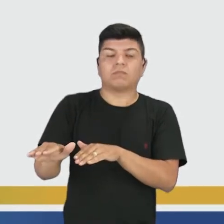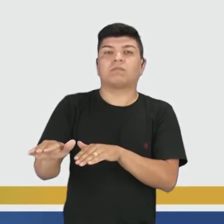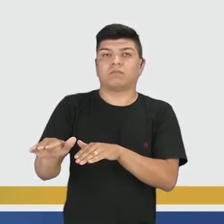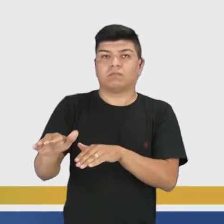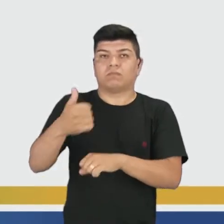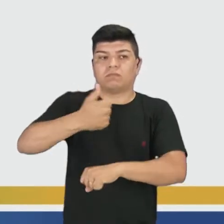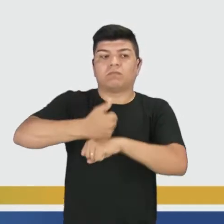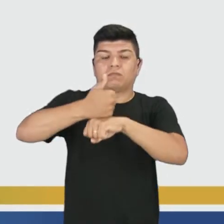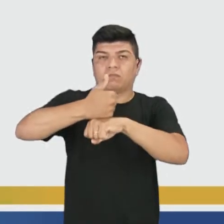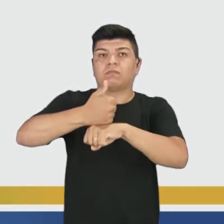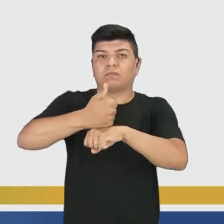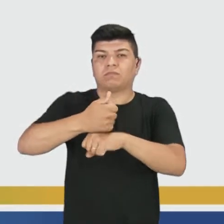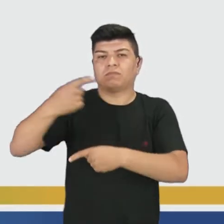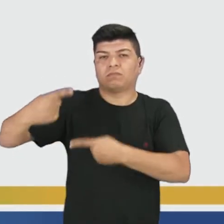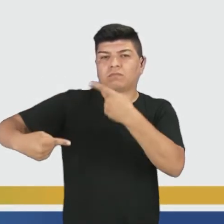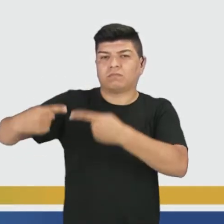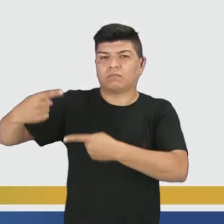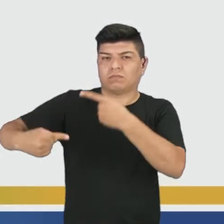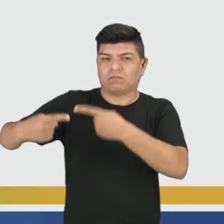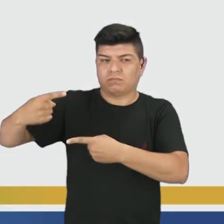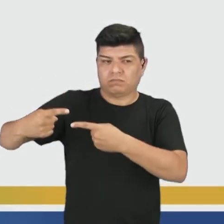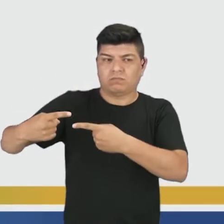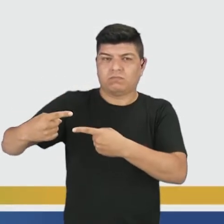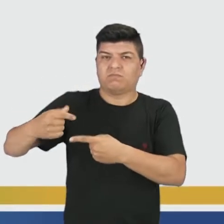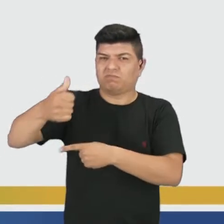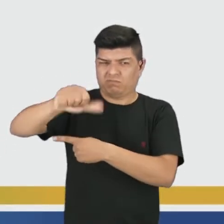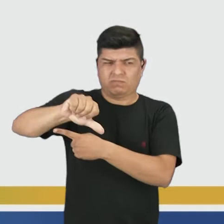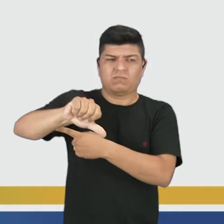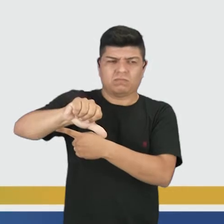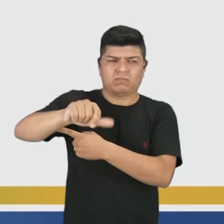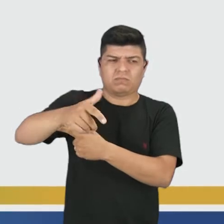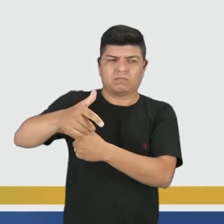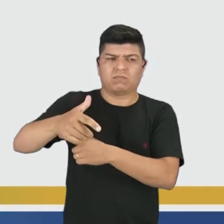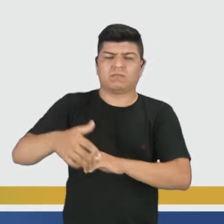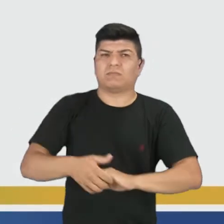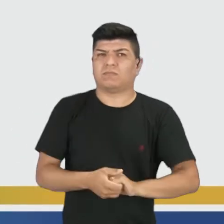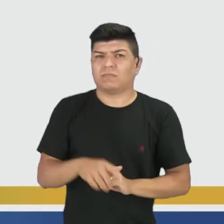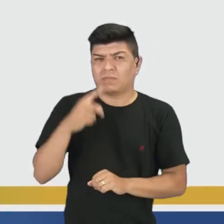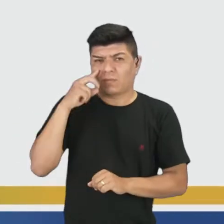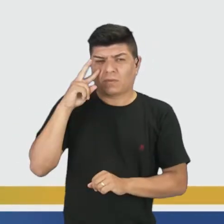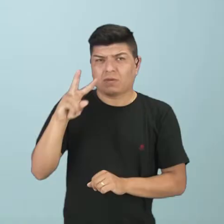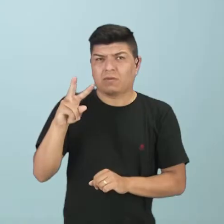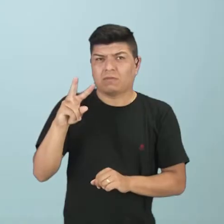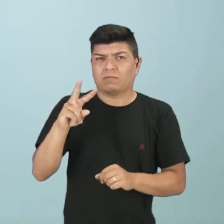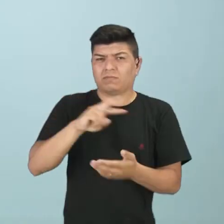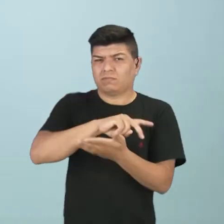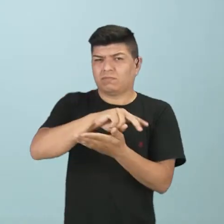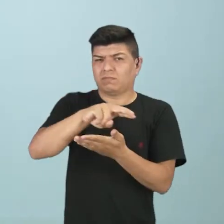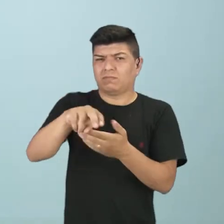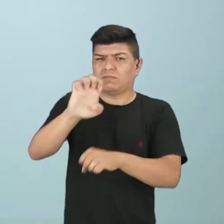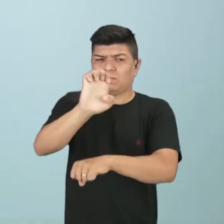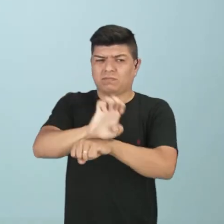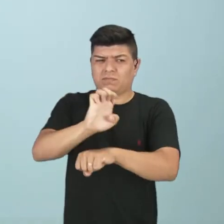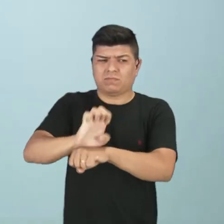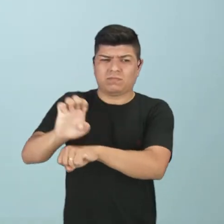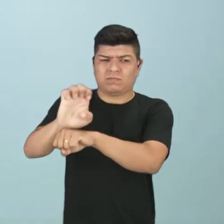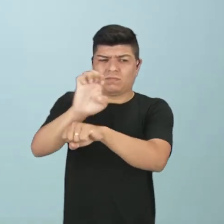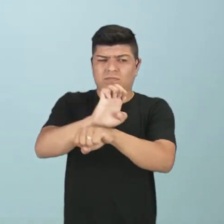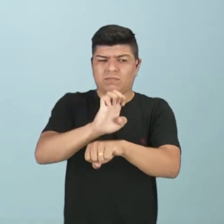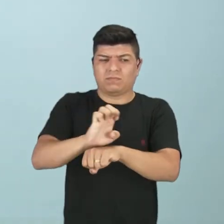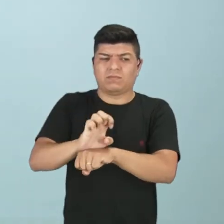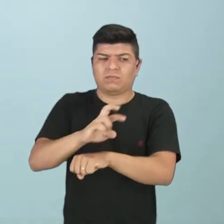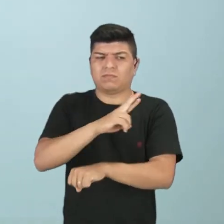qualidade, política fiscal injusta. Quantas vezes vimos que vários estados das